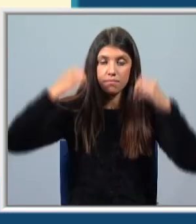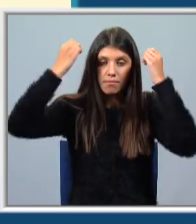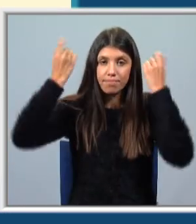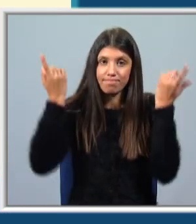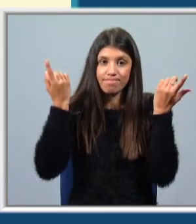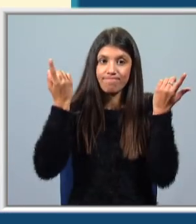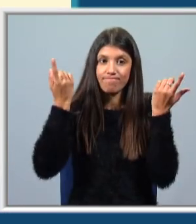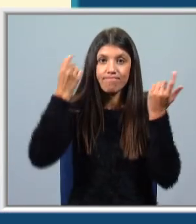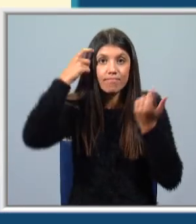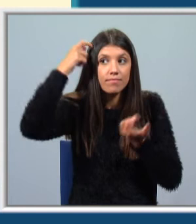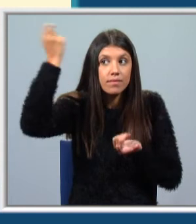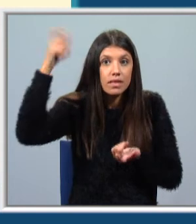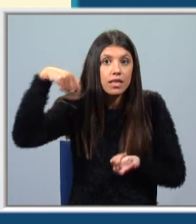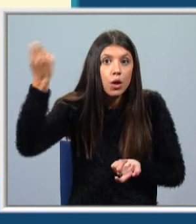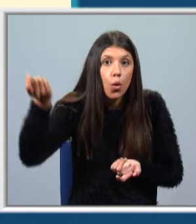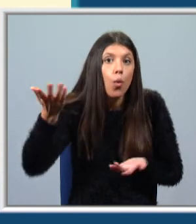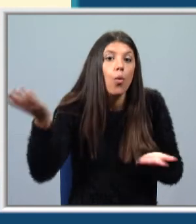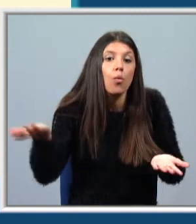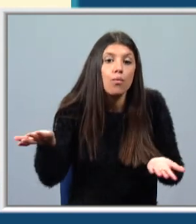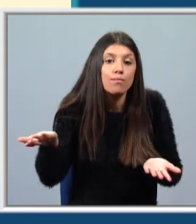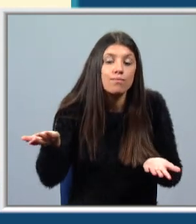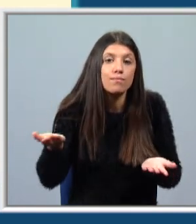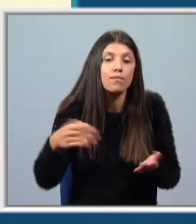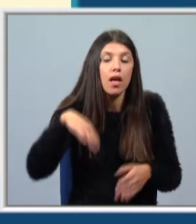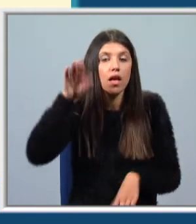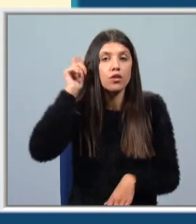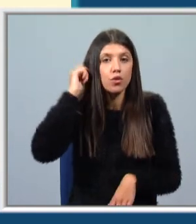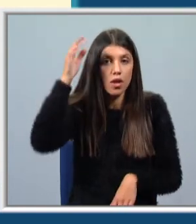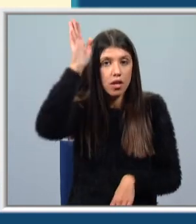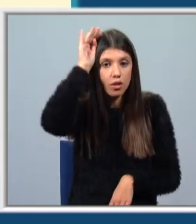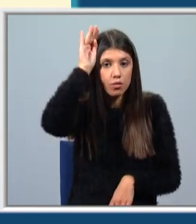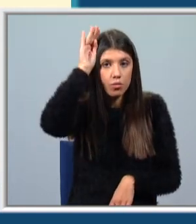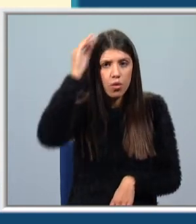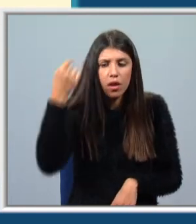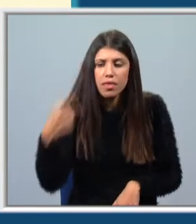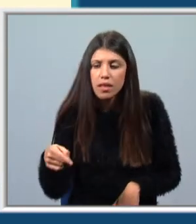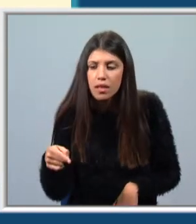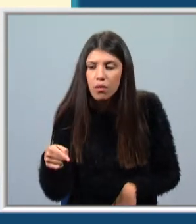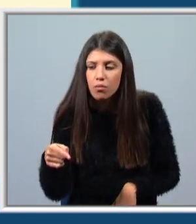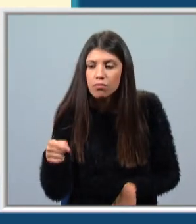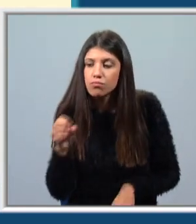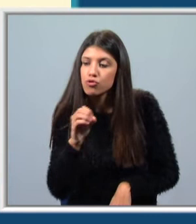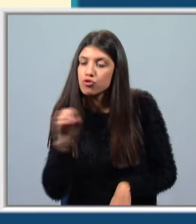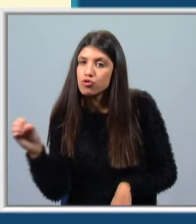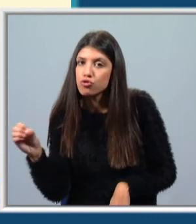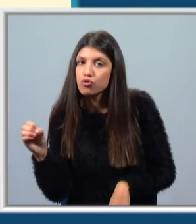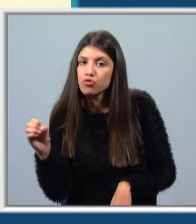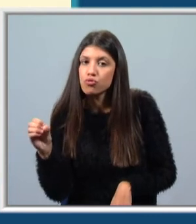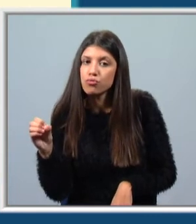aqui também temos um espaço para completar, as orelhas de burro tinham mais um espaço para